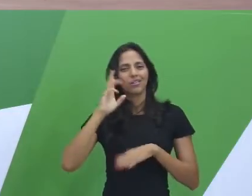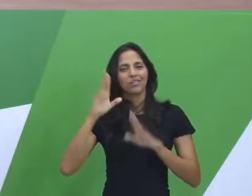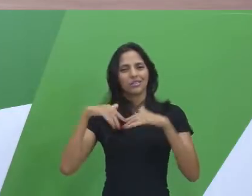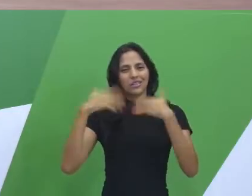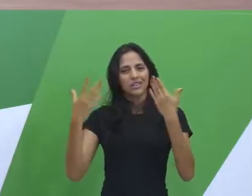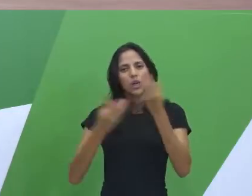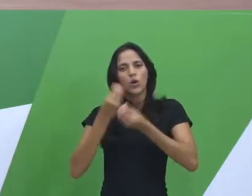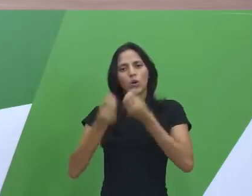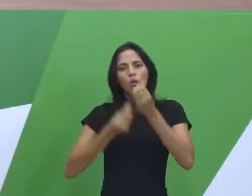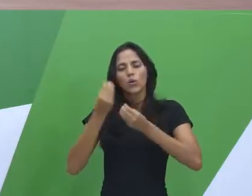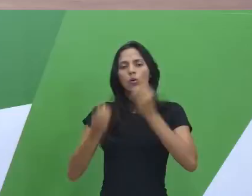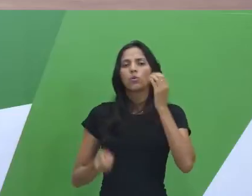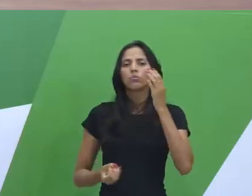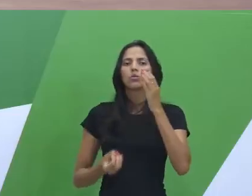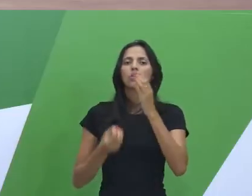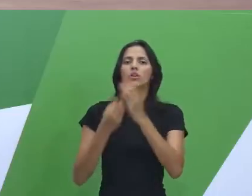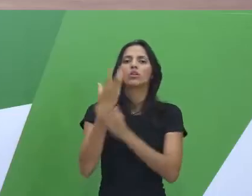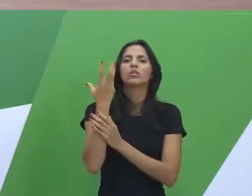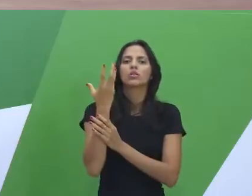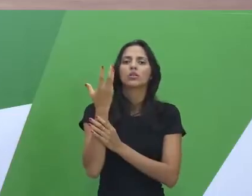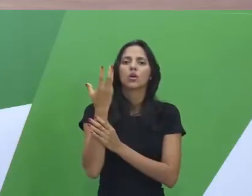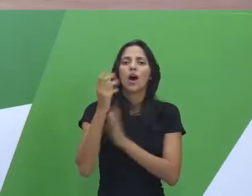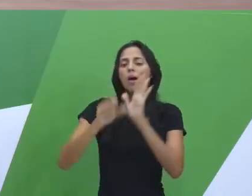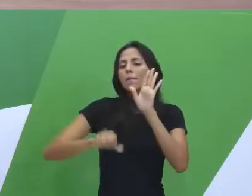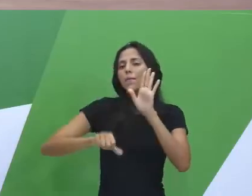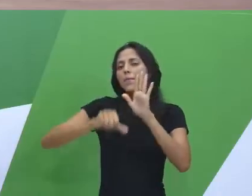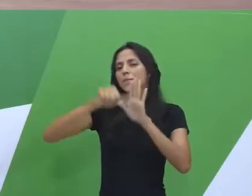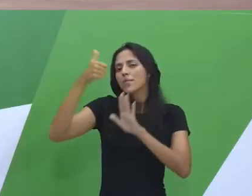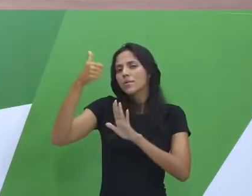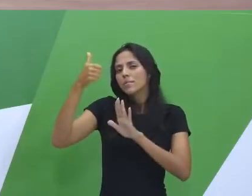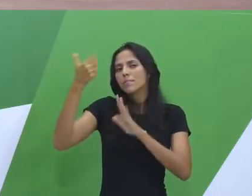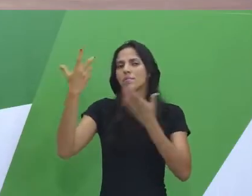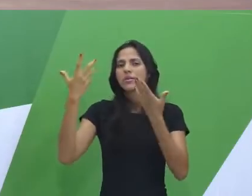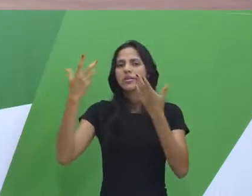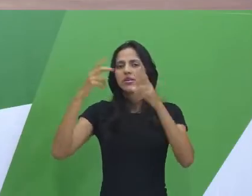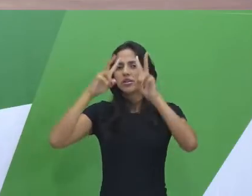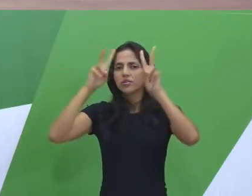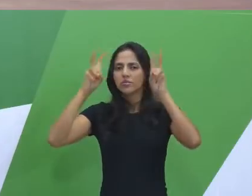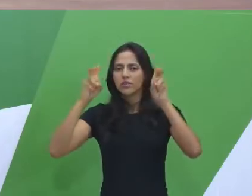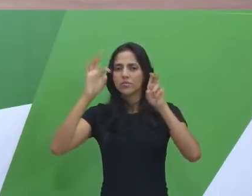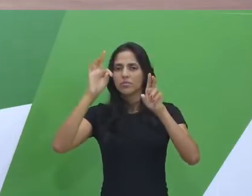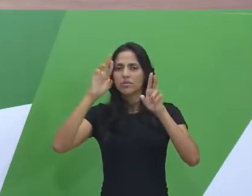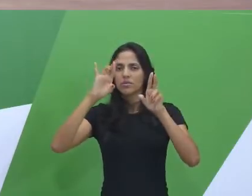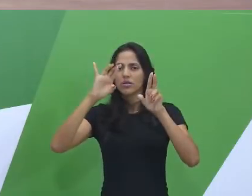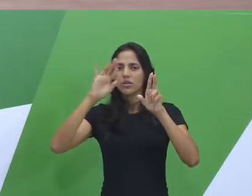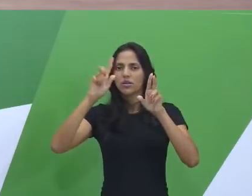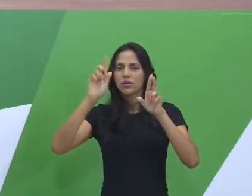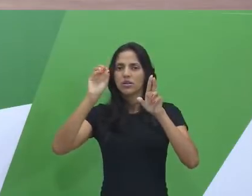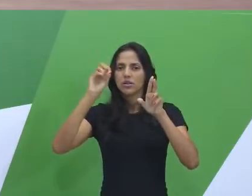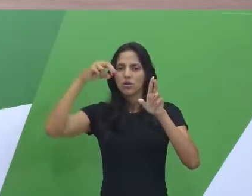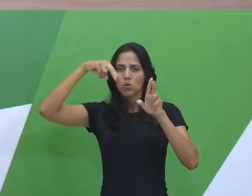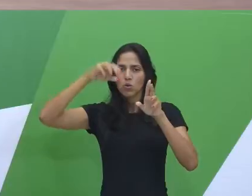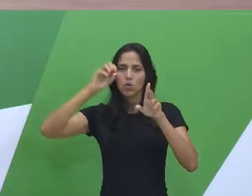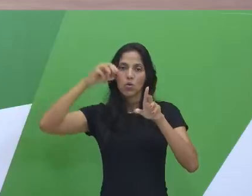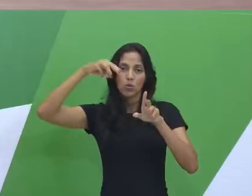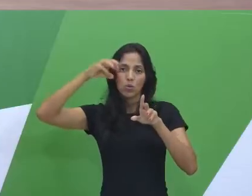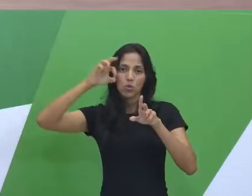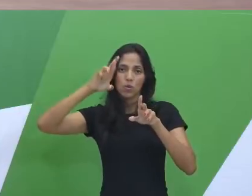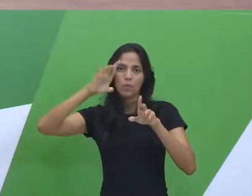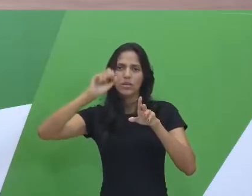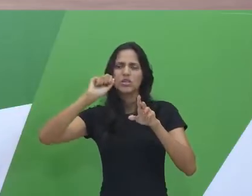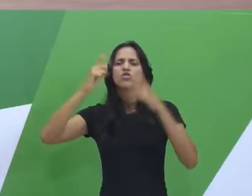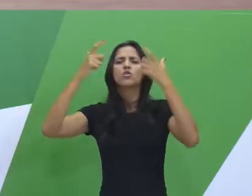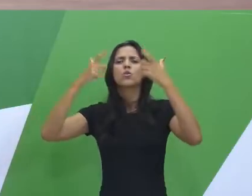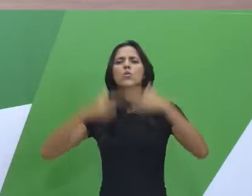que se originou a primeira relação trigonométrica que nós conhecemos por seno. De